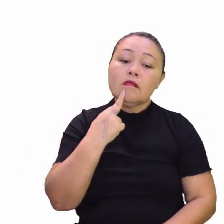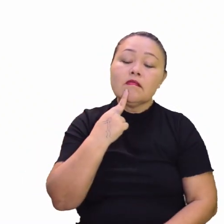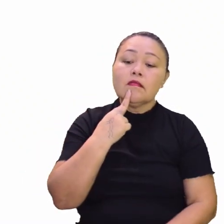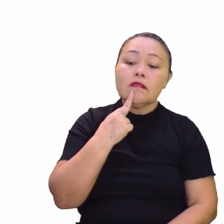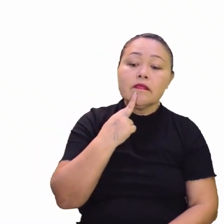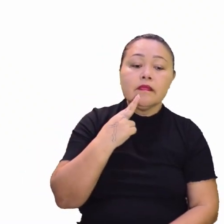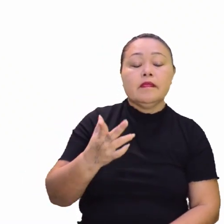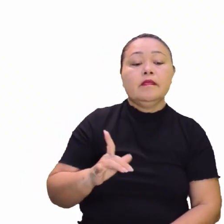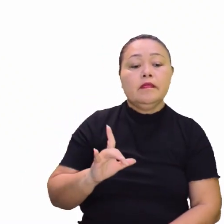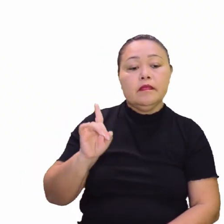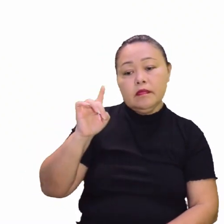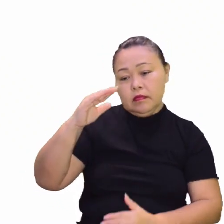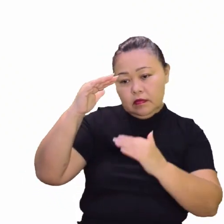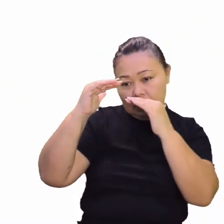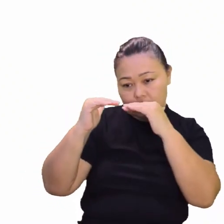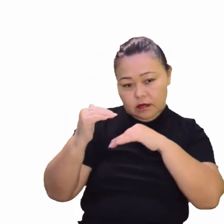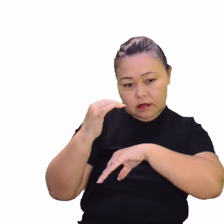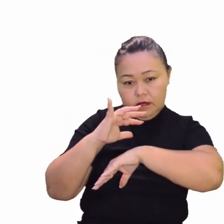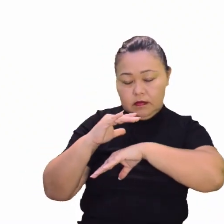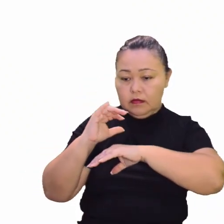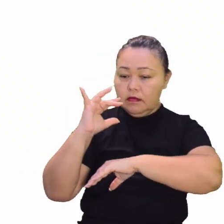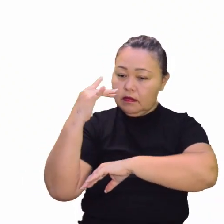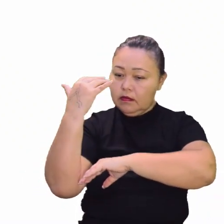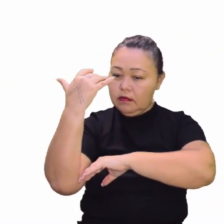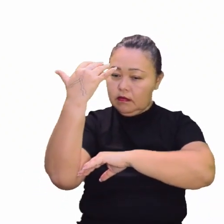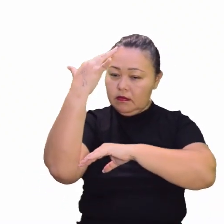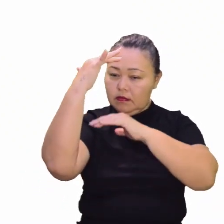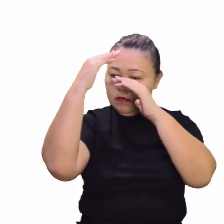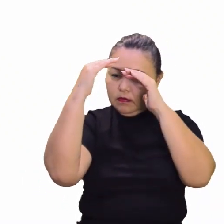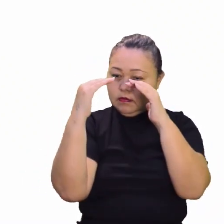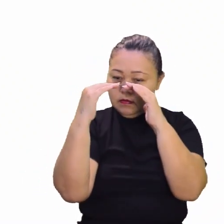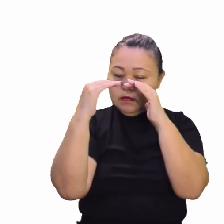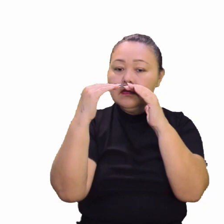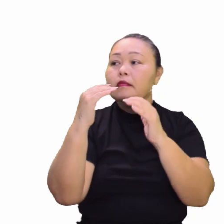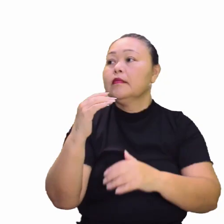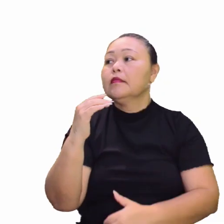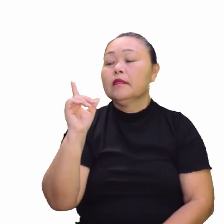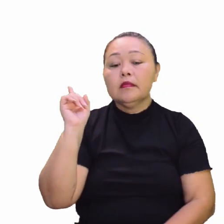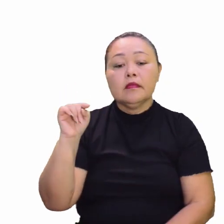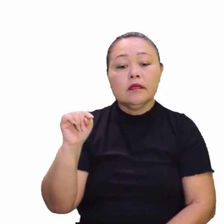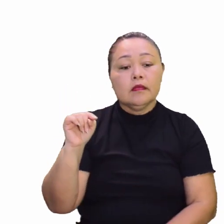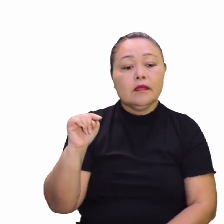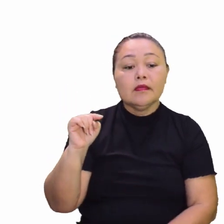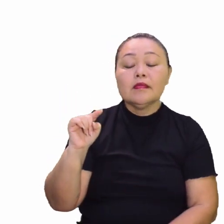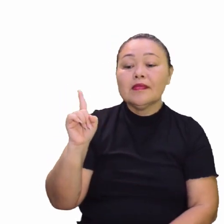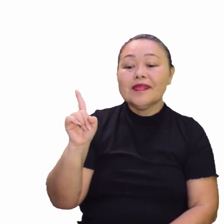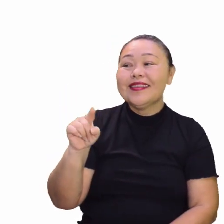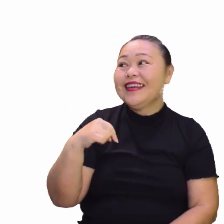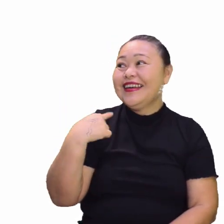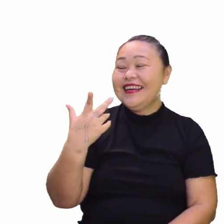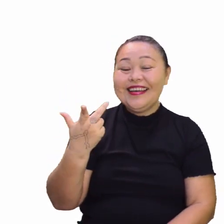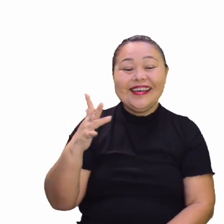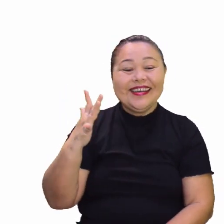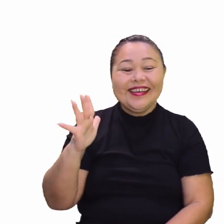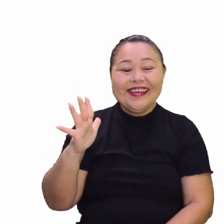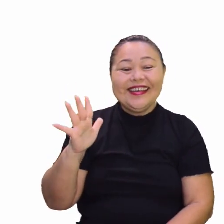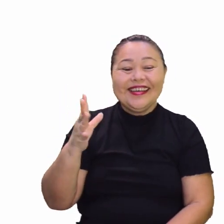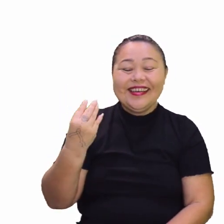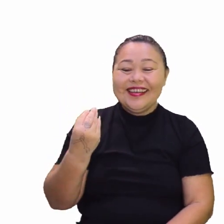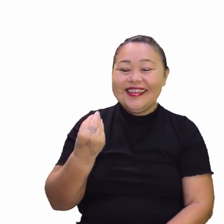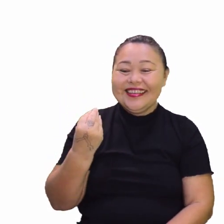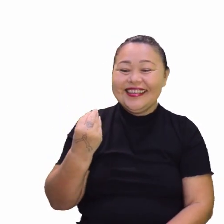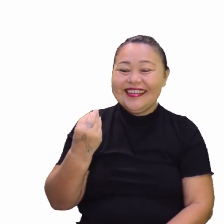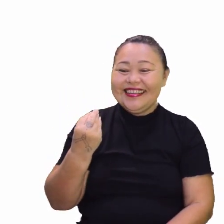mais baixas, né? Muito bem. Aqui, ó. Esse aqui, ó, ficou ridículo, mas é como se fosse